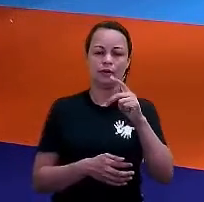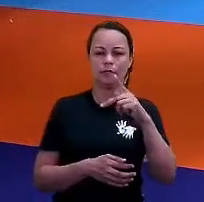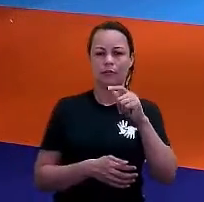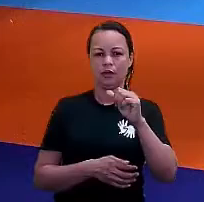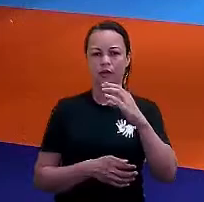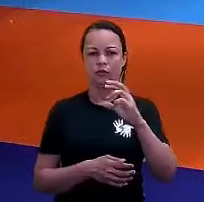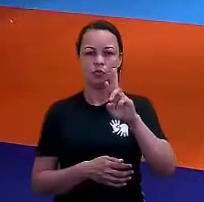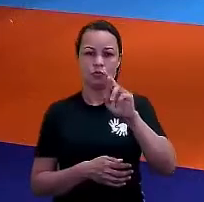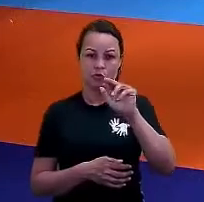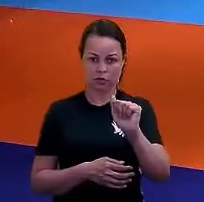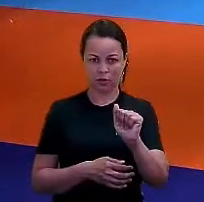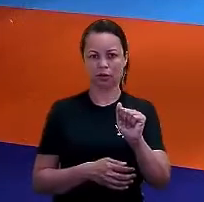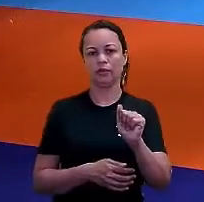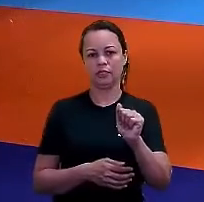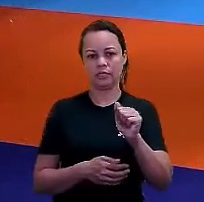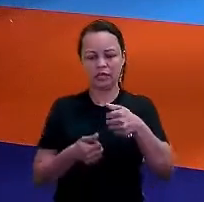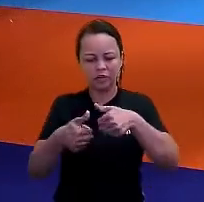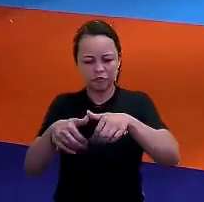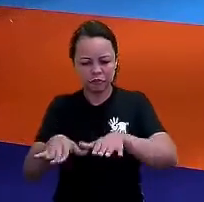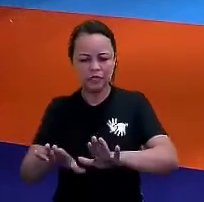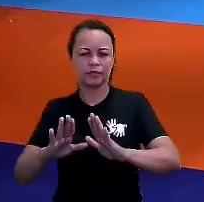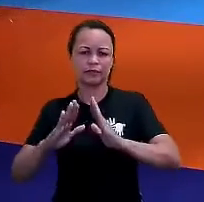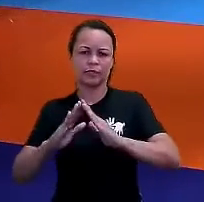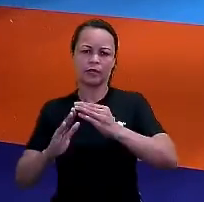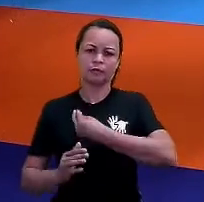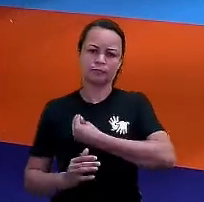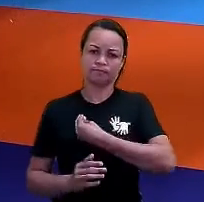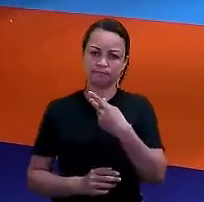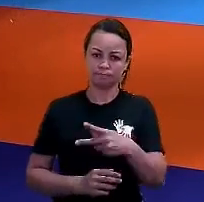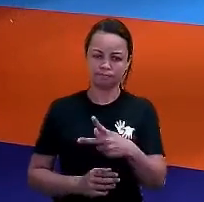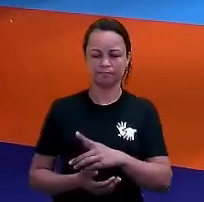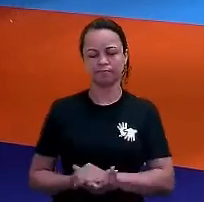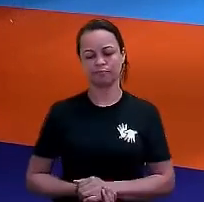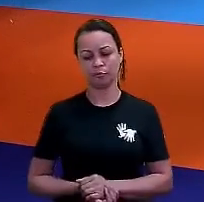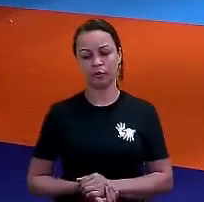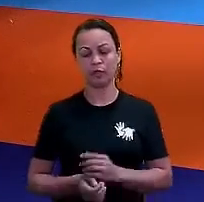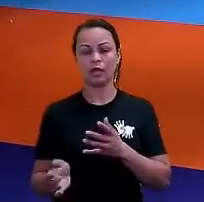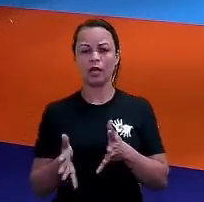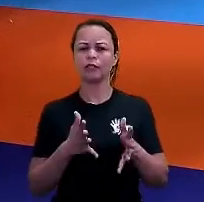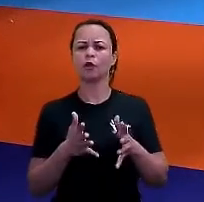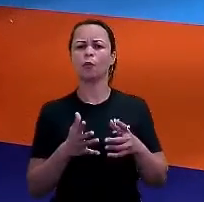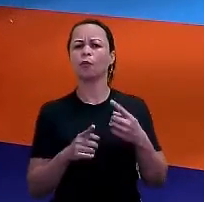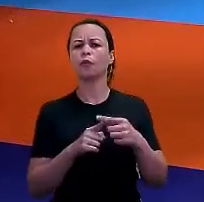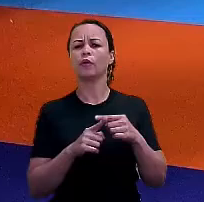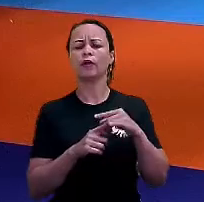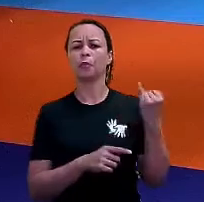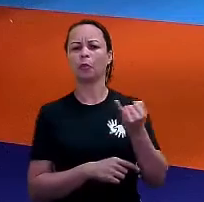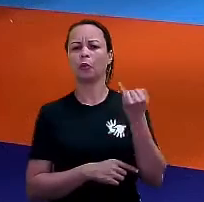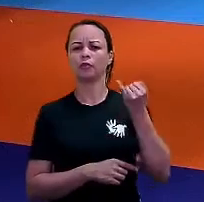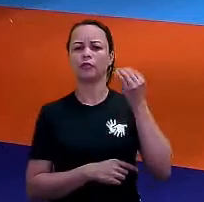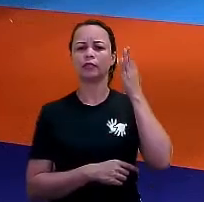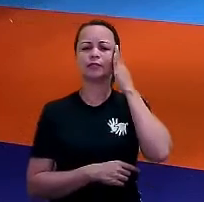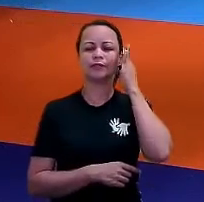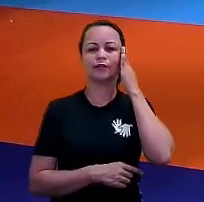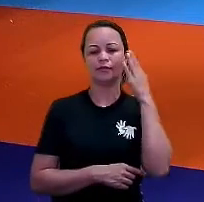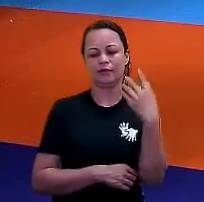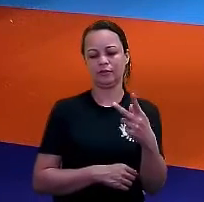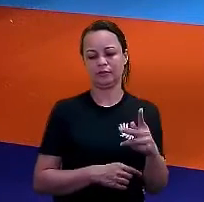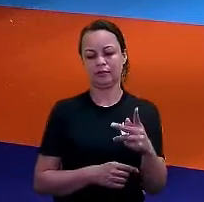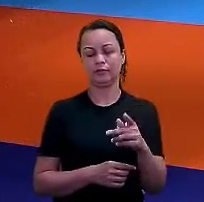gente saber por quê. Por que eu não fiz nenhuma menção à nacionalidade desse nobre?